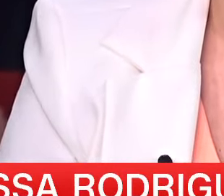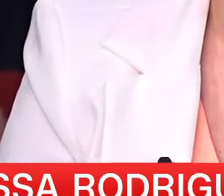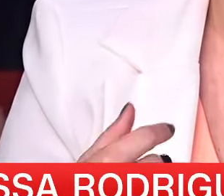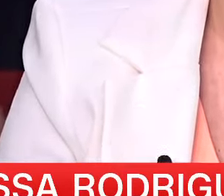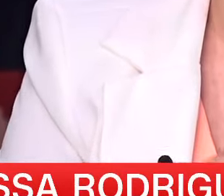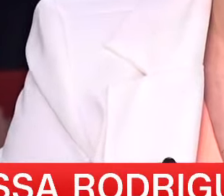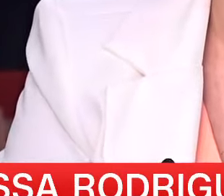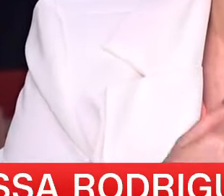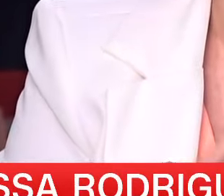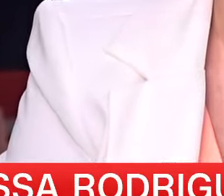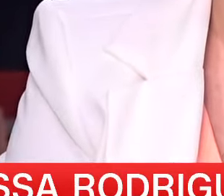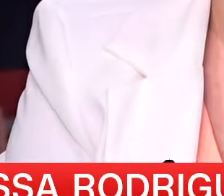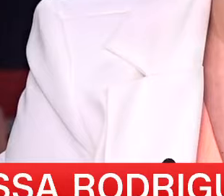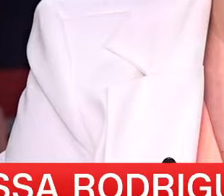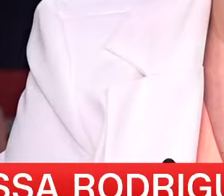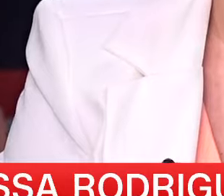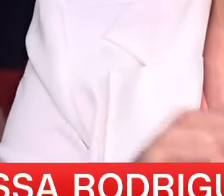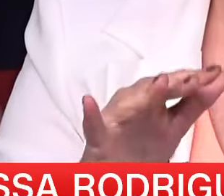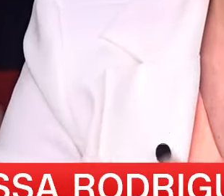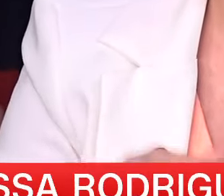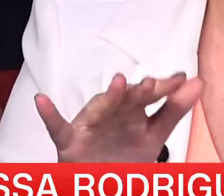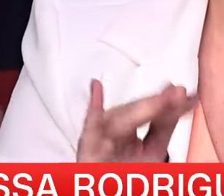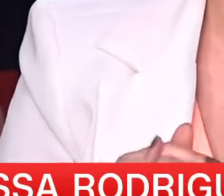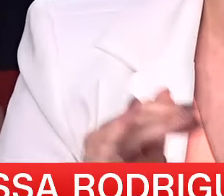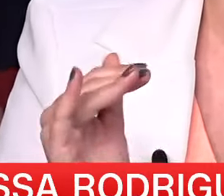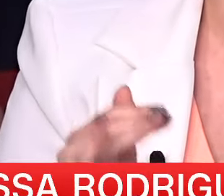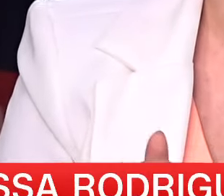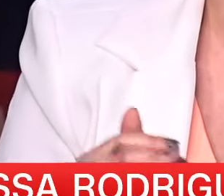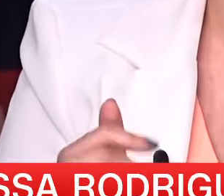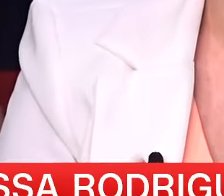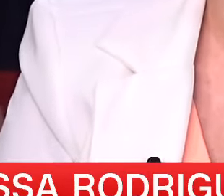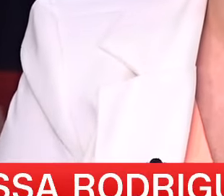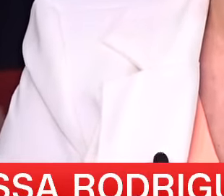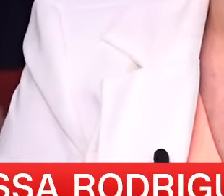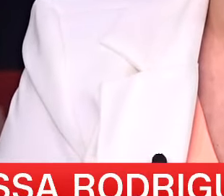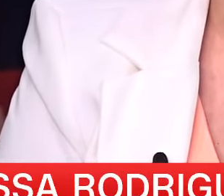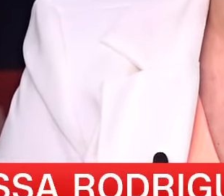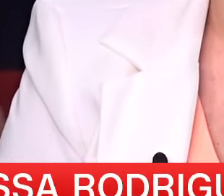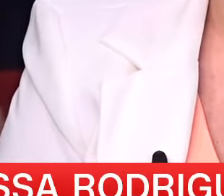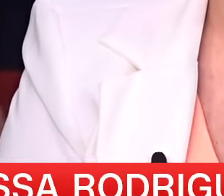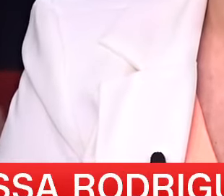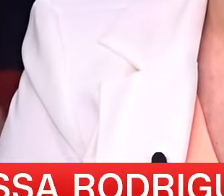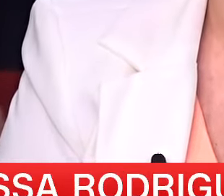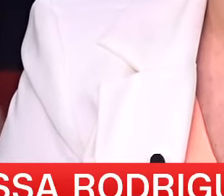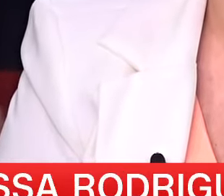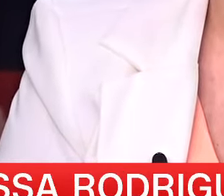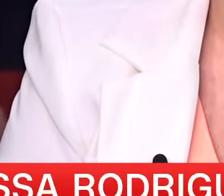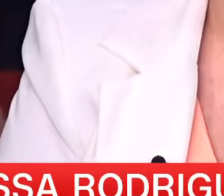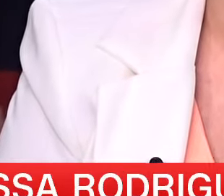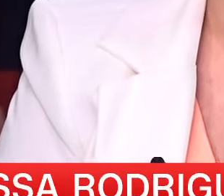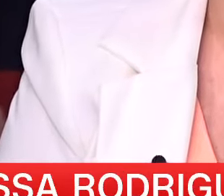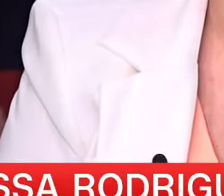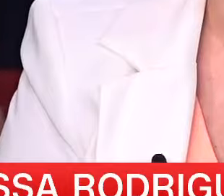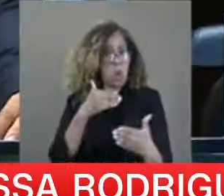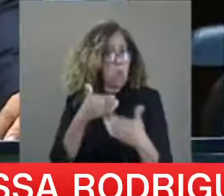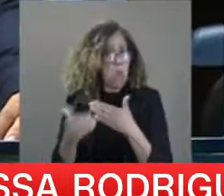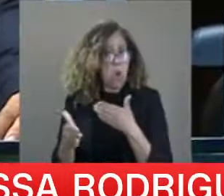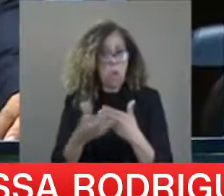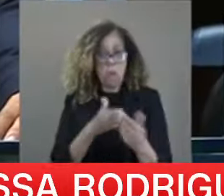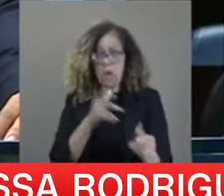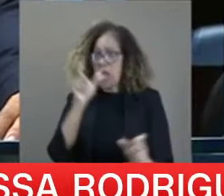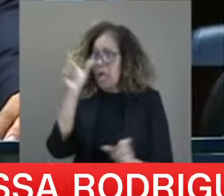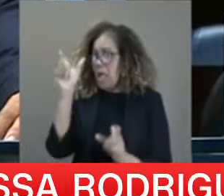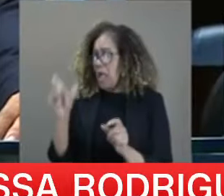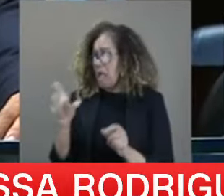entendimento de que o PT estava apanhando muito pela fala, eles deram uma amenizada ontem em especial, hoje pela manhã continua